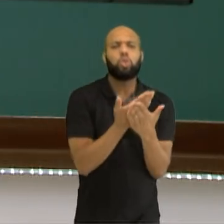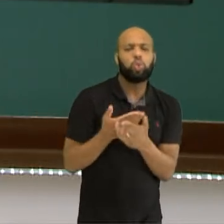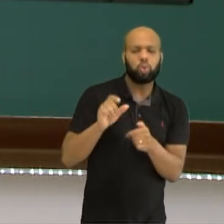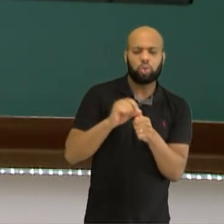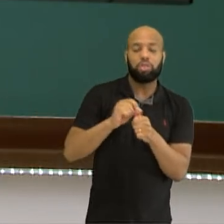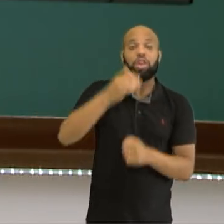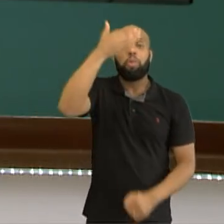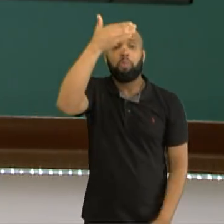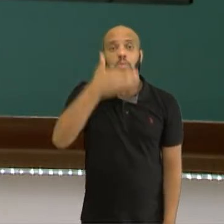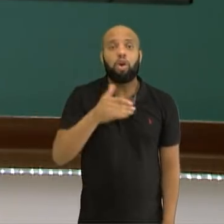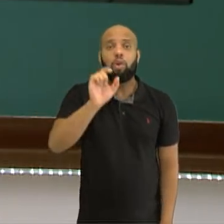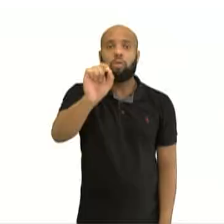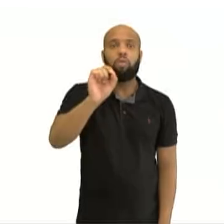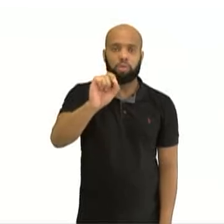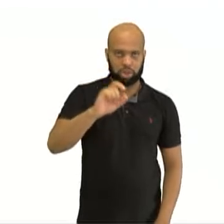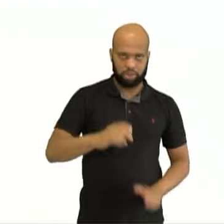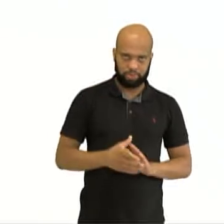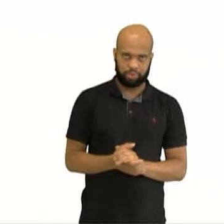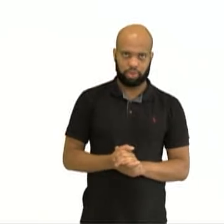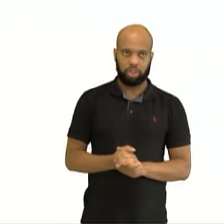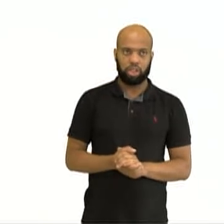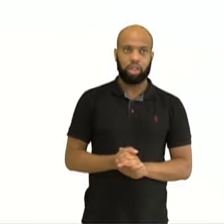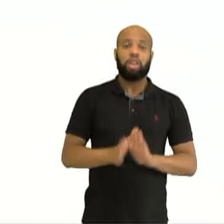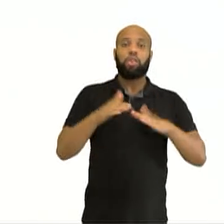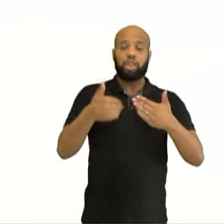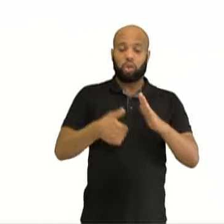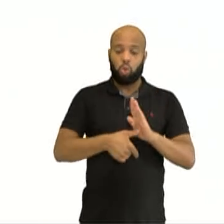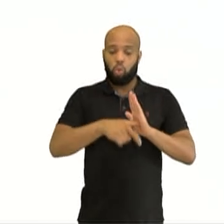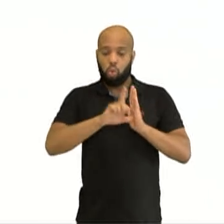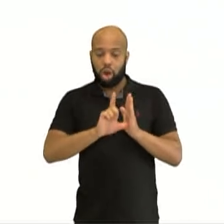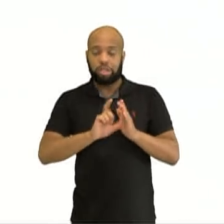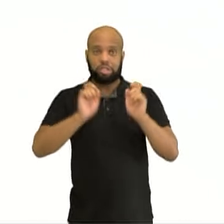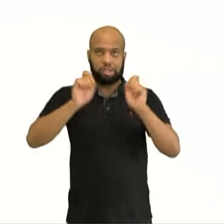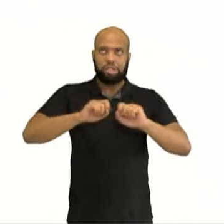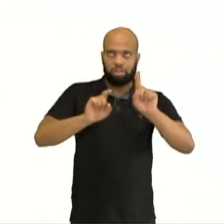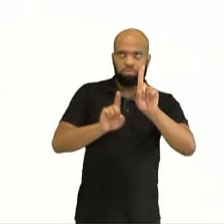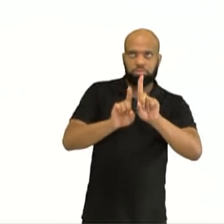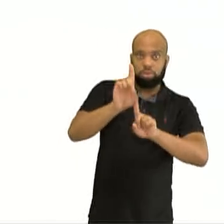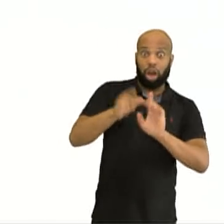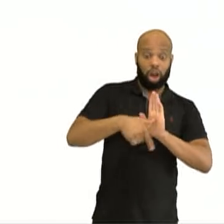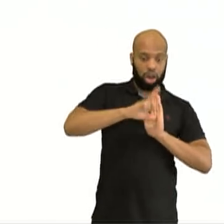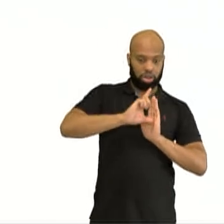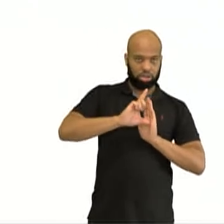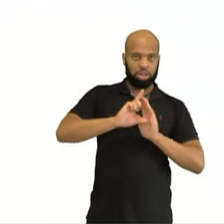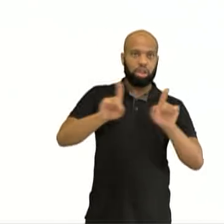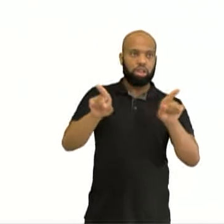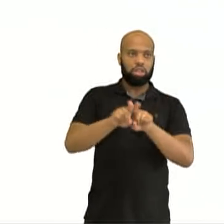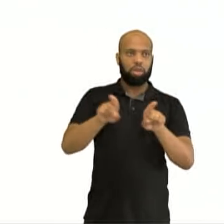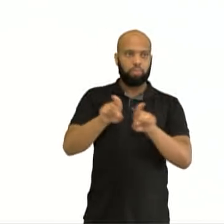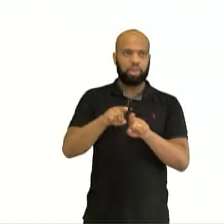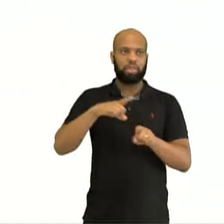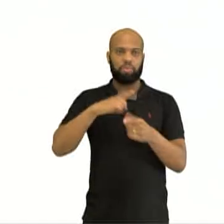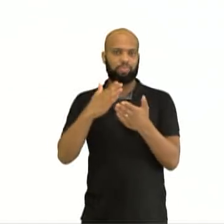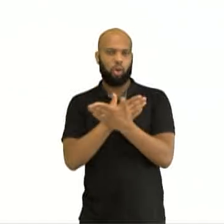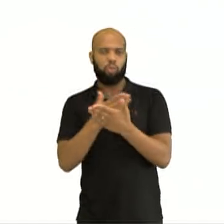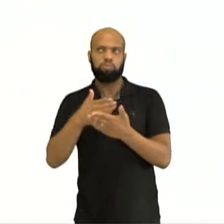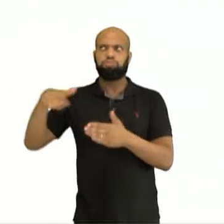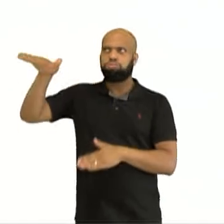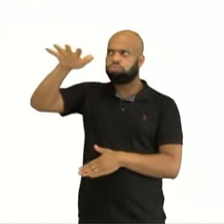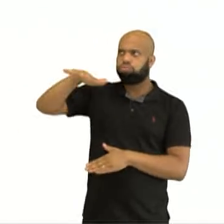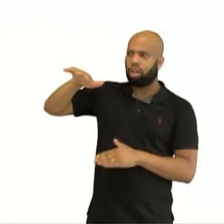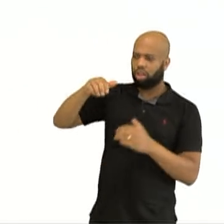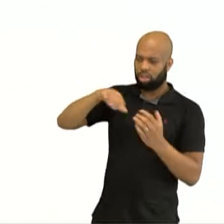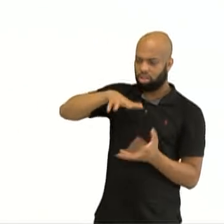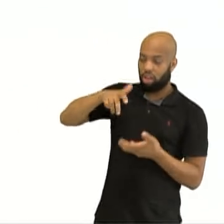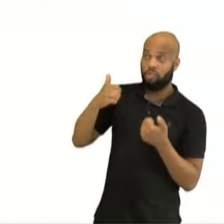as comprovações? Antes de ser possível viajar em espaçonaves ou enviar sondas para o espaço, e